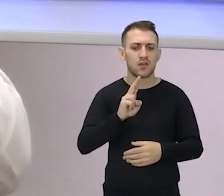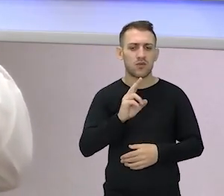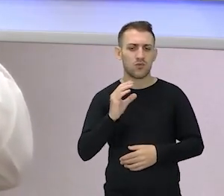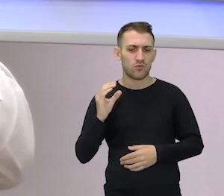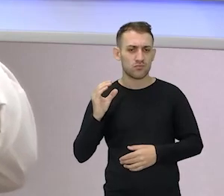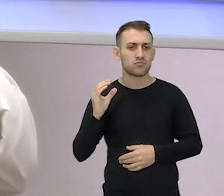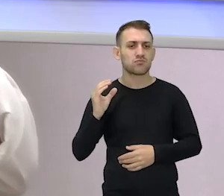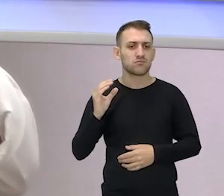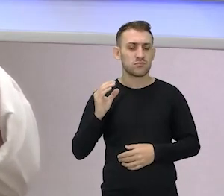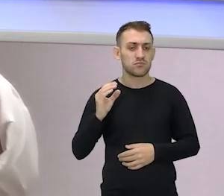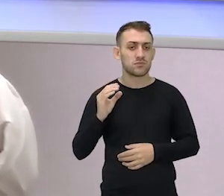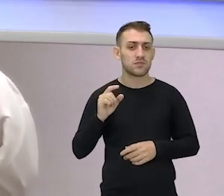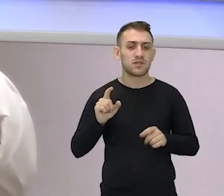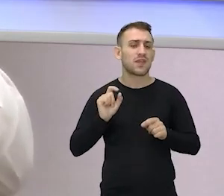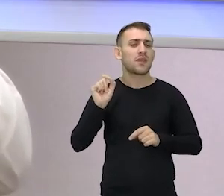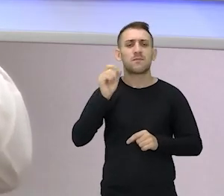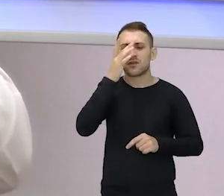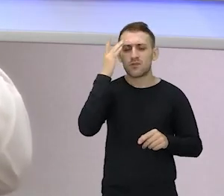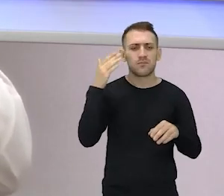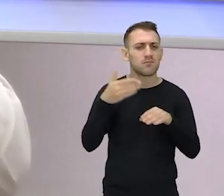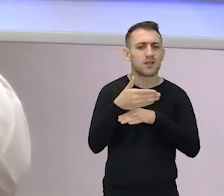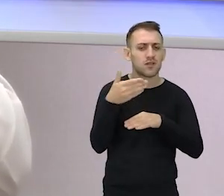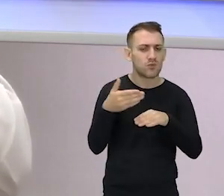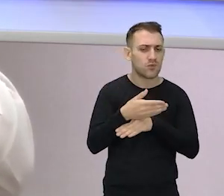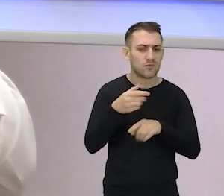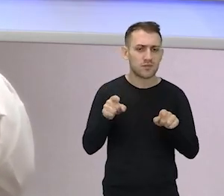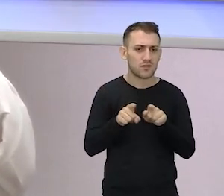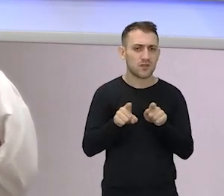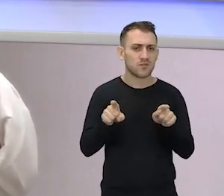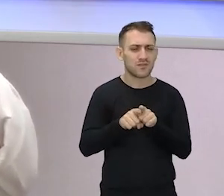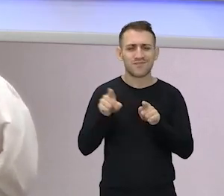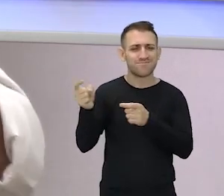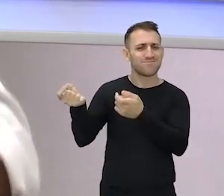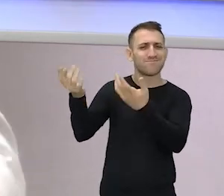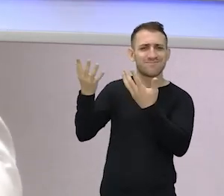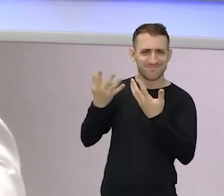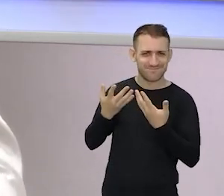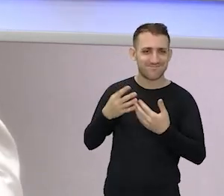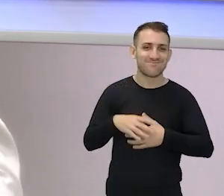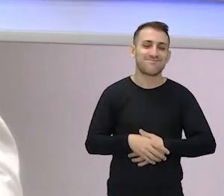escolar, quem foram os envolvidos, enfim. Nos conte sobre isso.